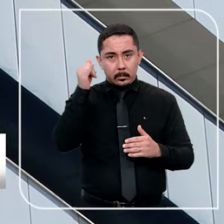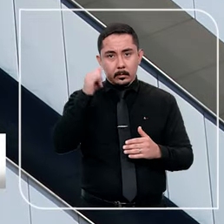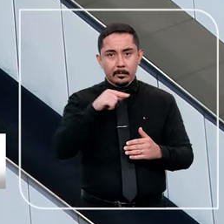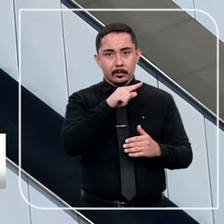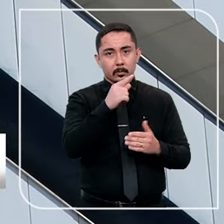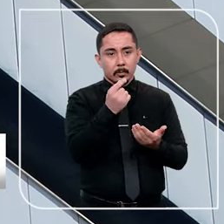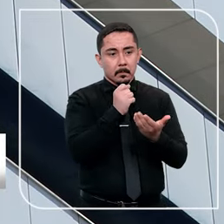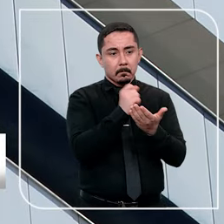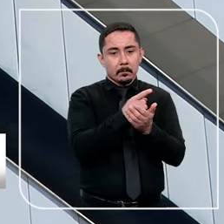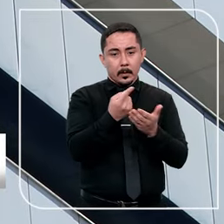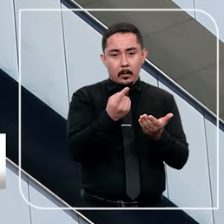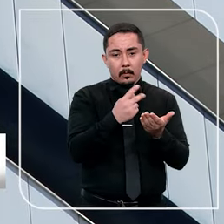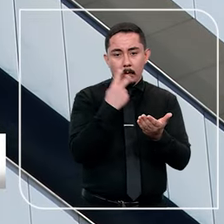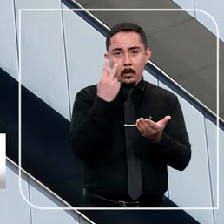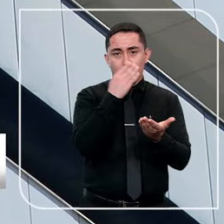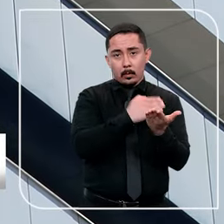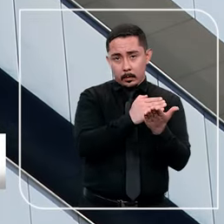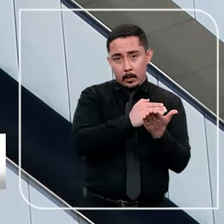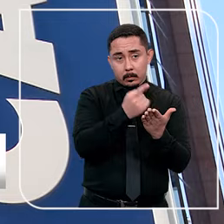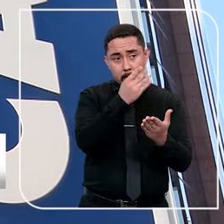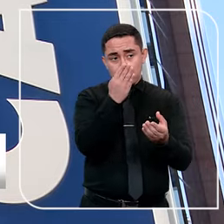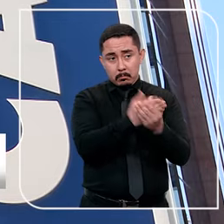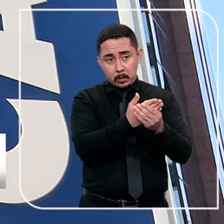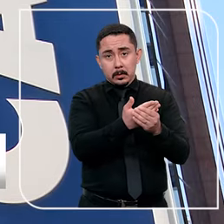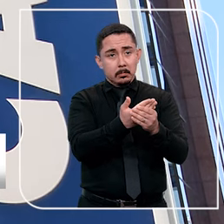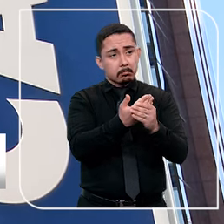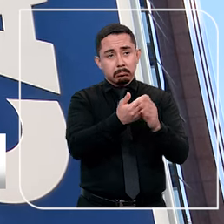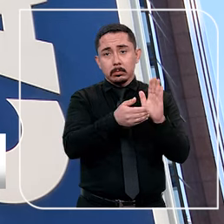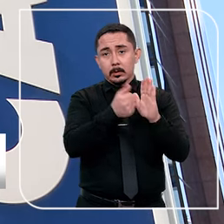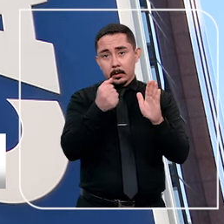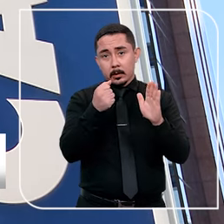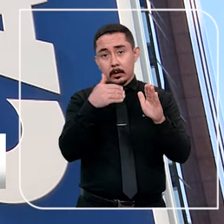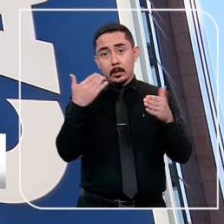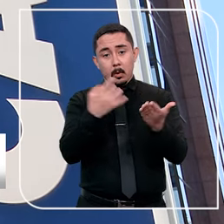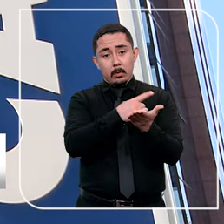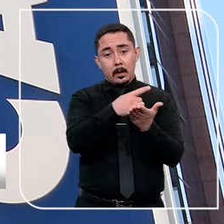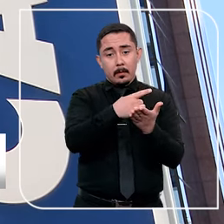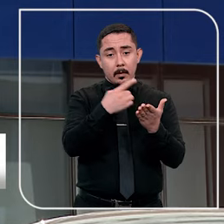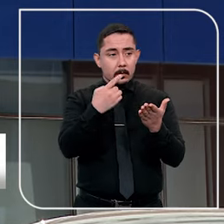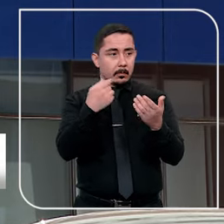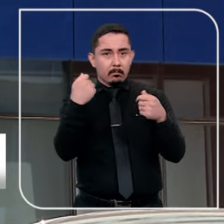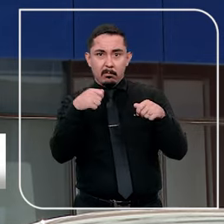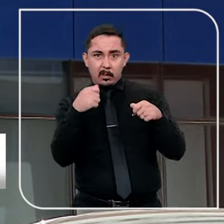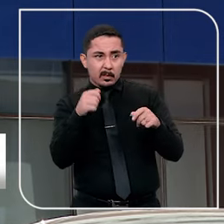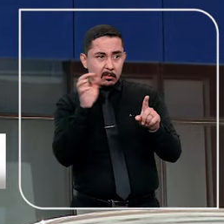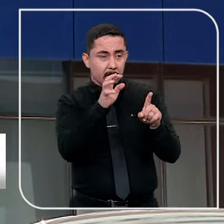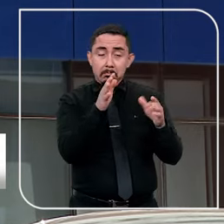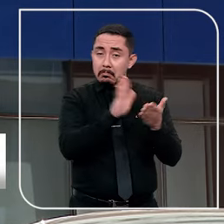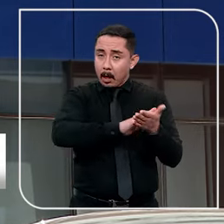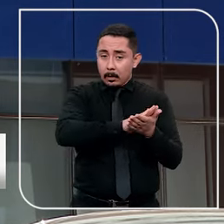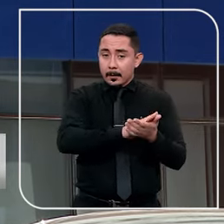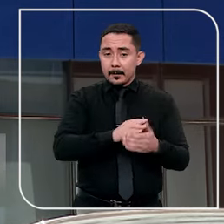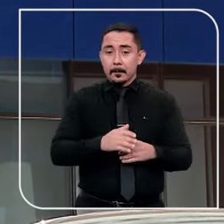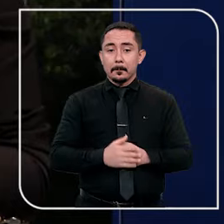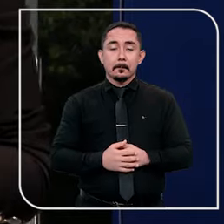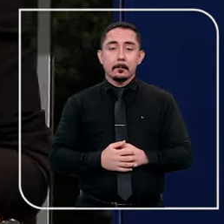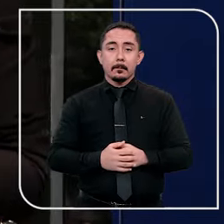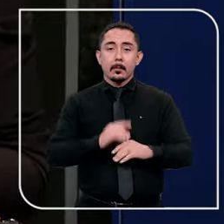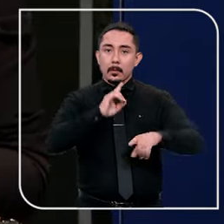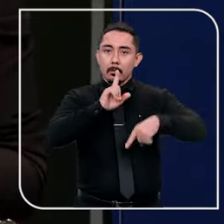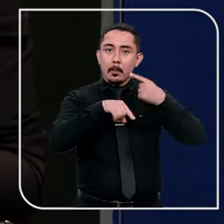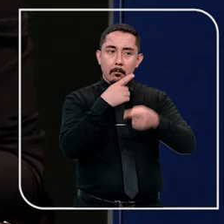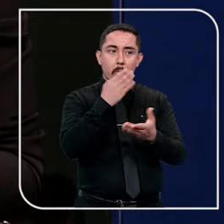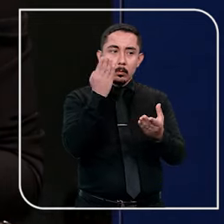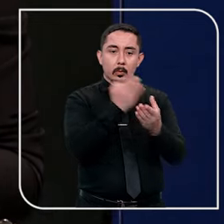deixou de complementar as custas iniciais O processo foi encerrado sem que a defesa precisasse fazer qualquer intervenção